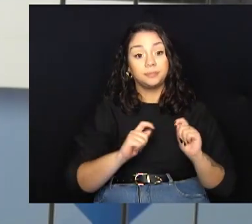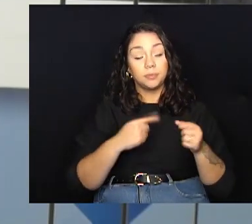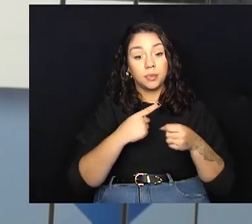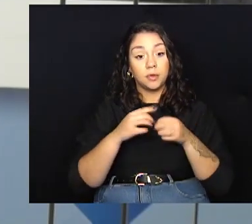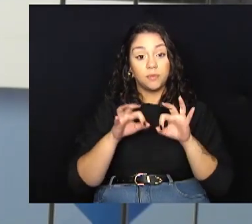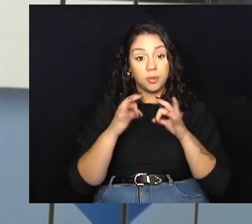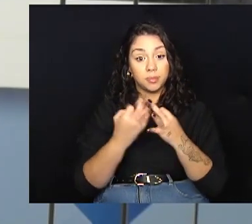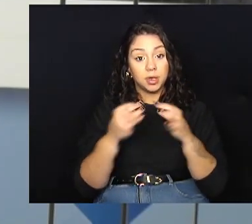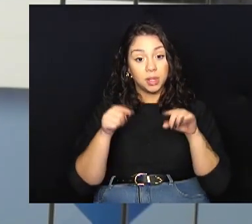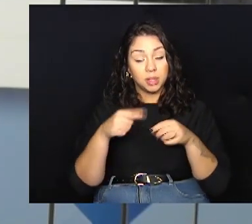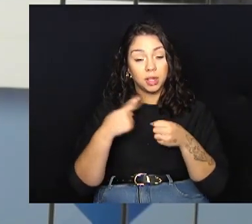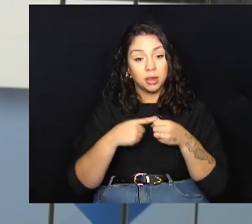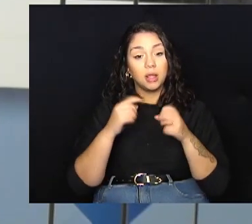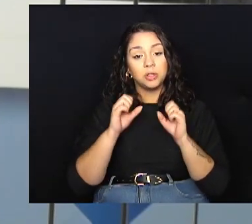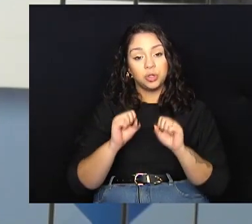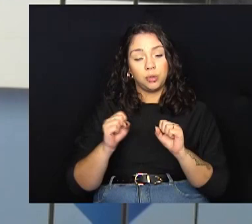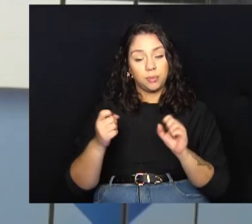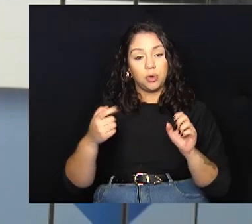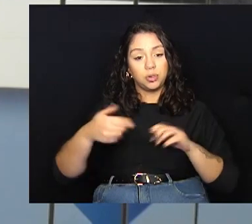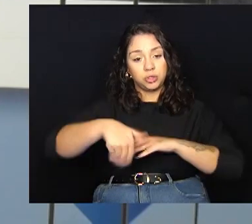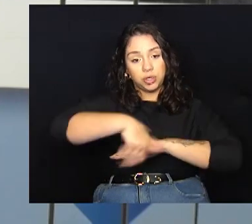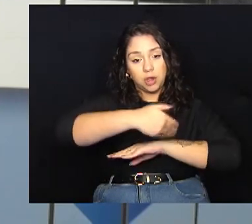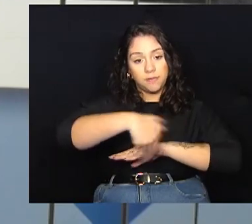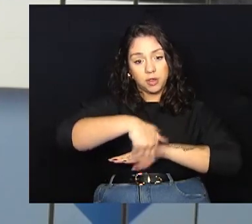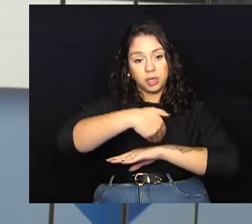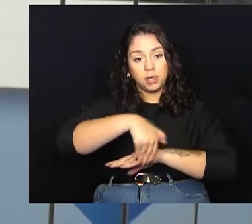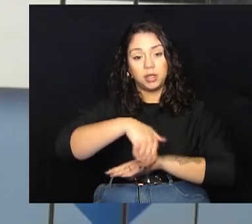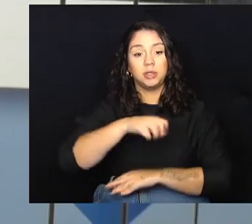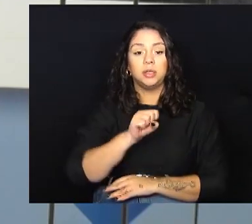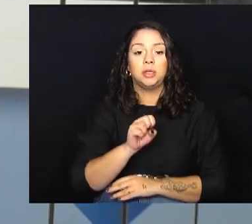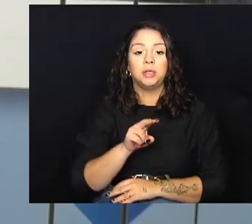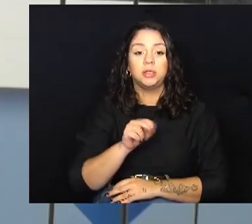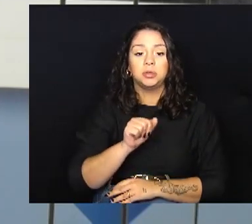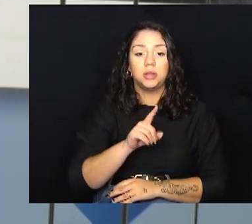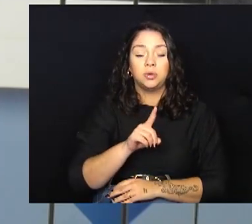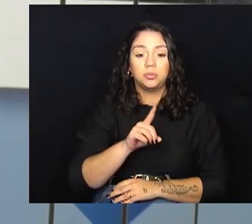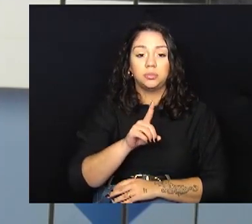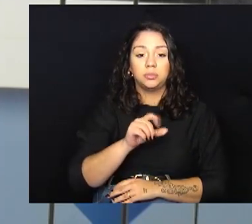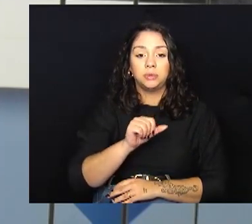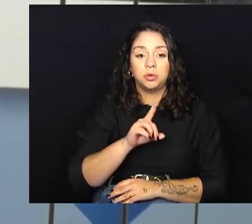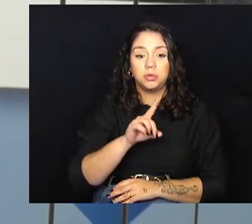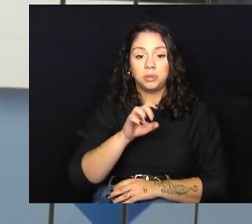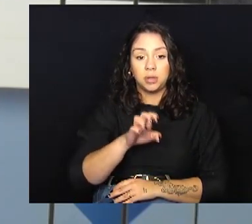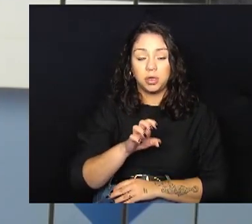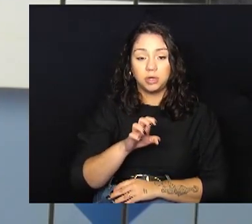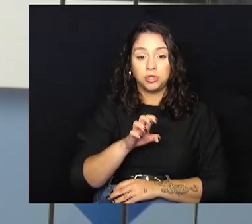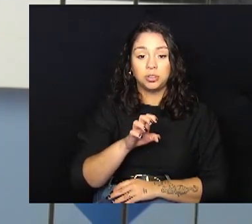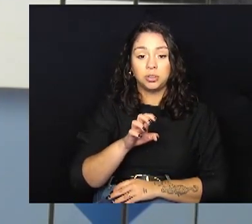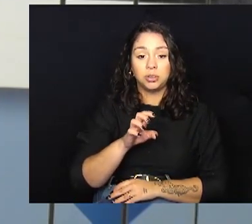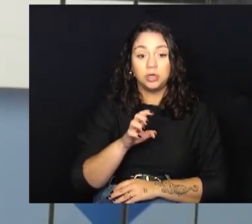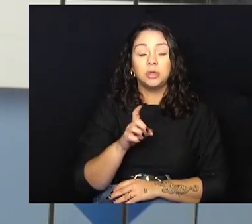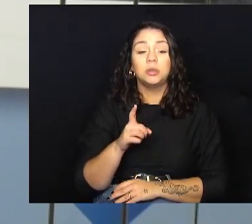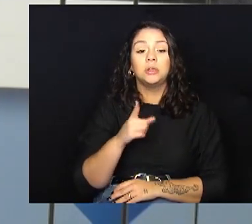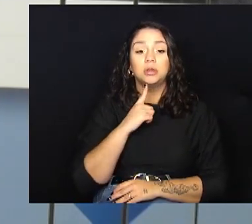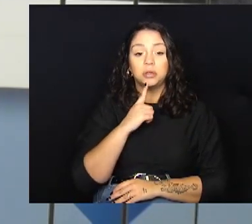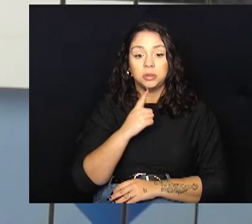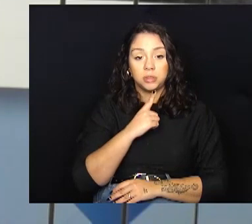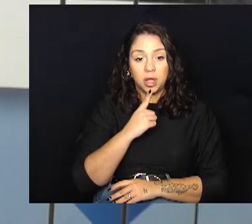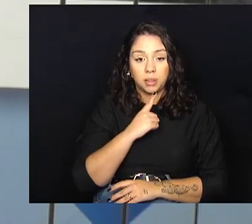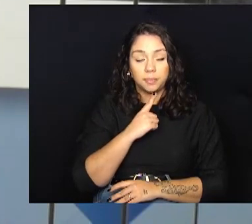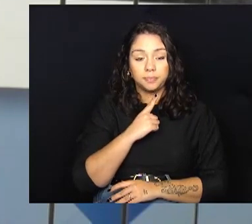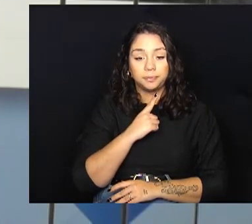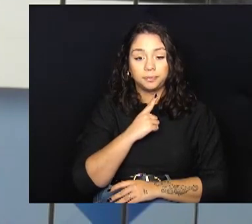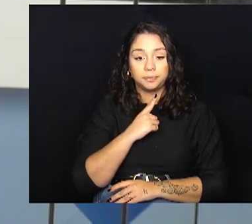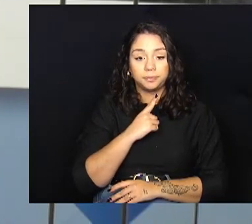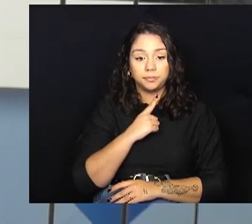Você pode passar aqui na Avenida da Saudade 1004 bem em frente a gente tem um ponto de ônibus vai passar